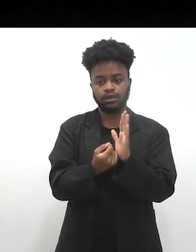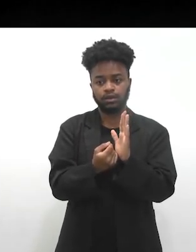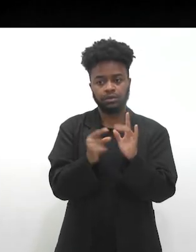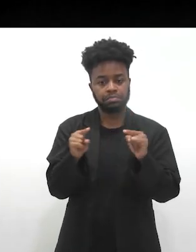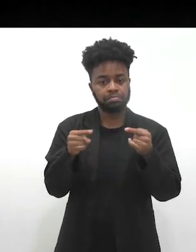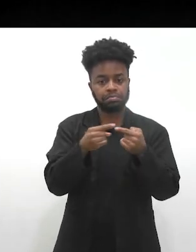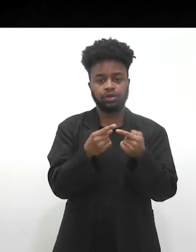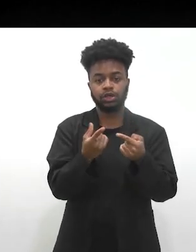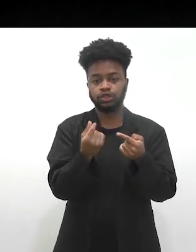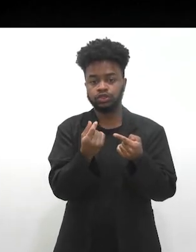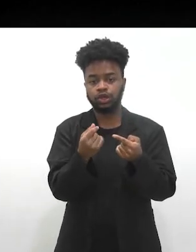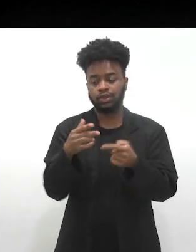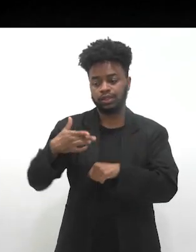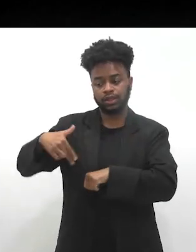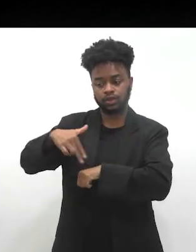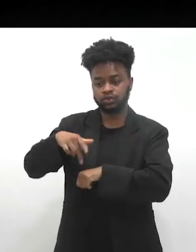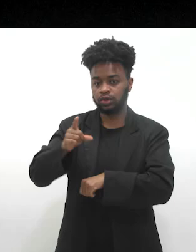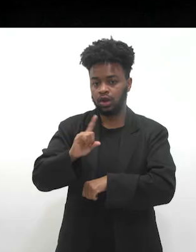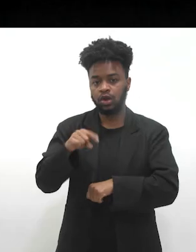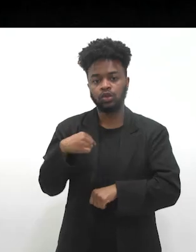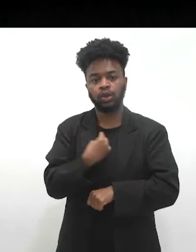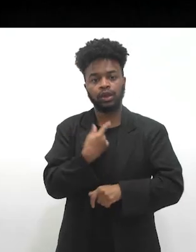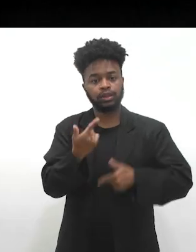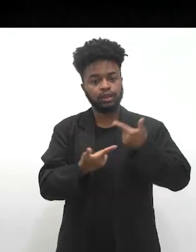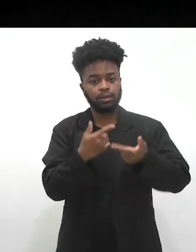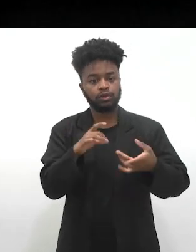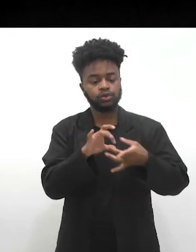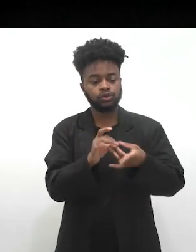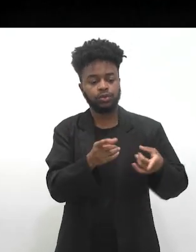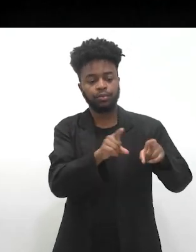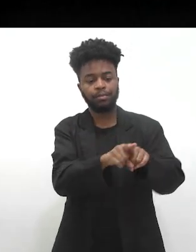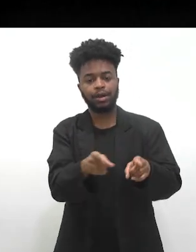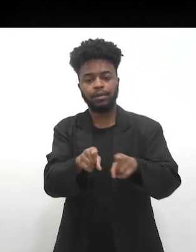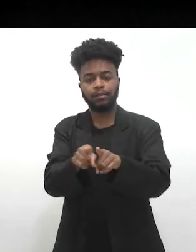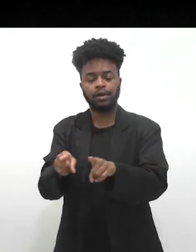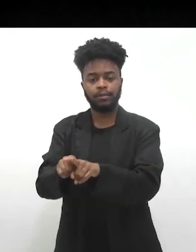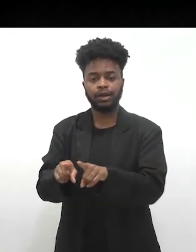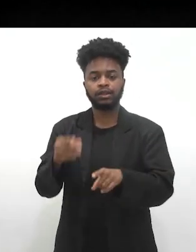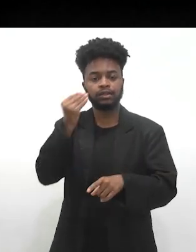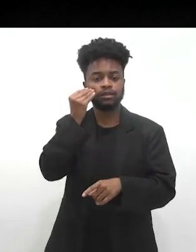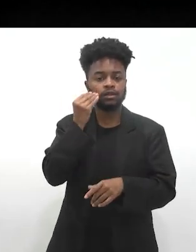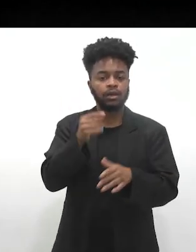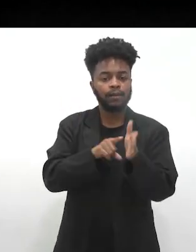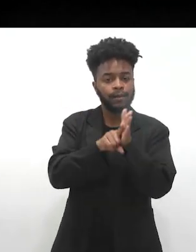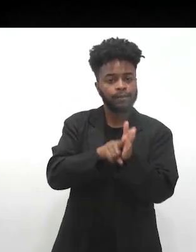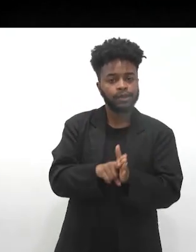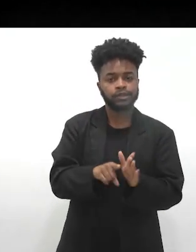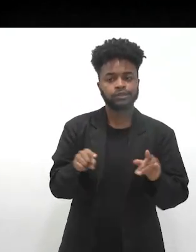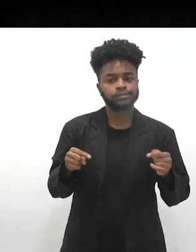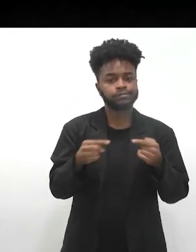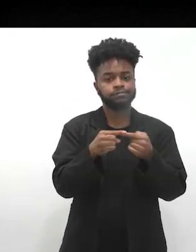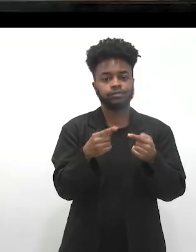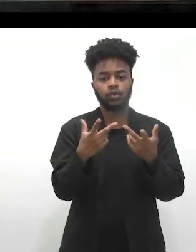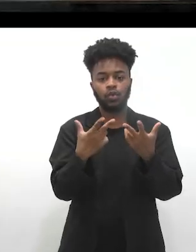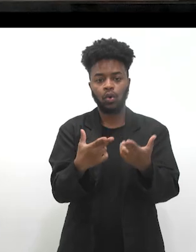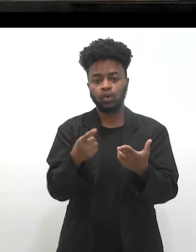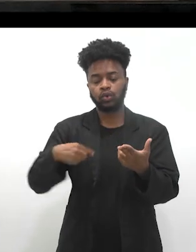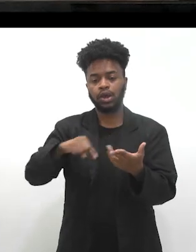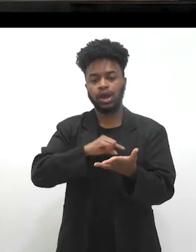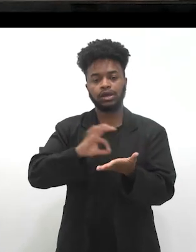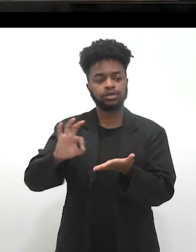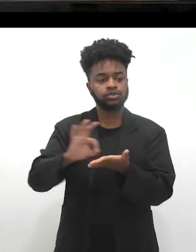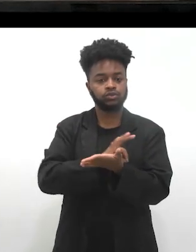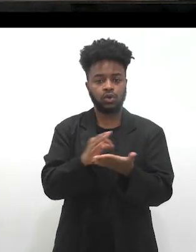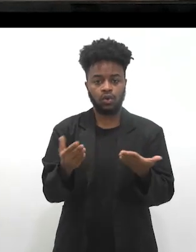com o recurso da União. E estamos trabalhando com essas parcerias, o que permite desenvolvimento de pesquisas significativamente, como essa